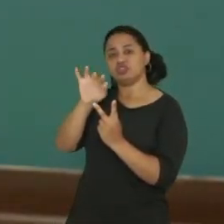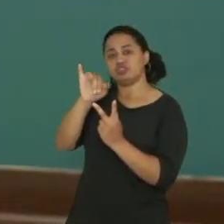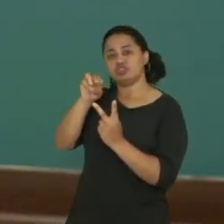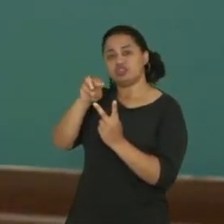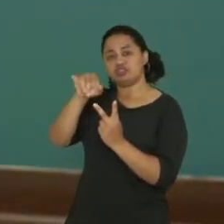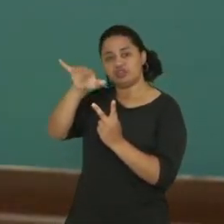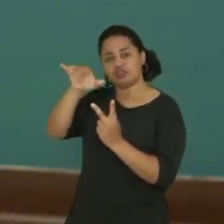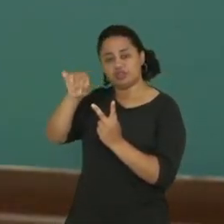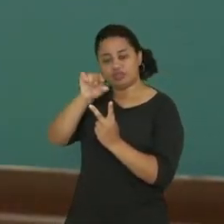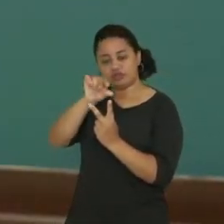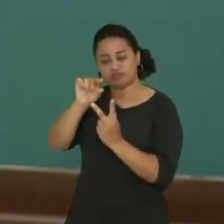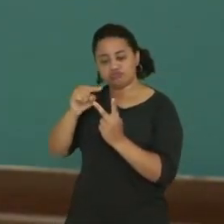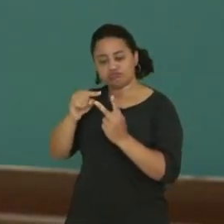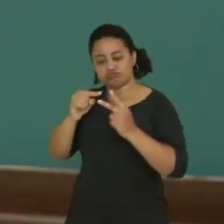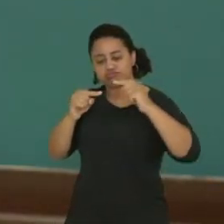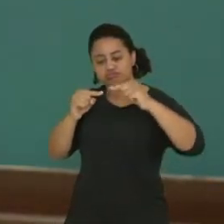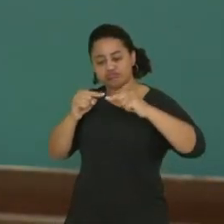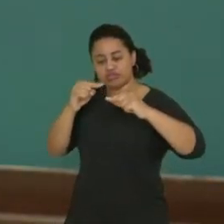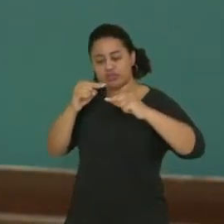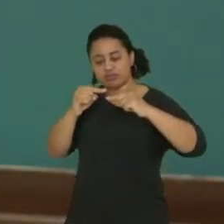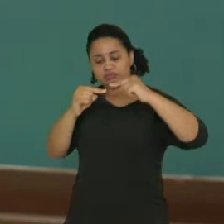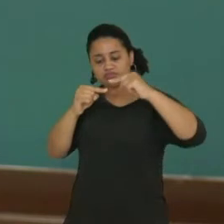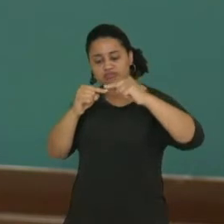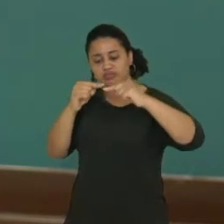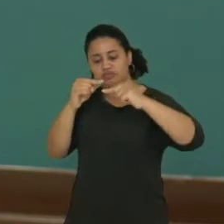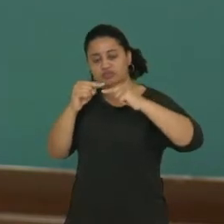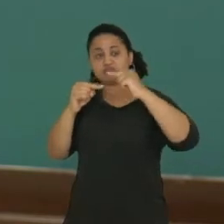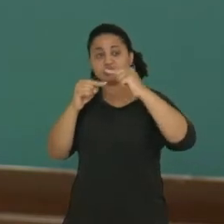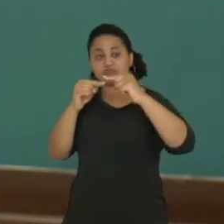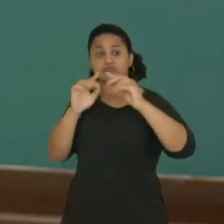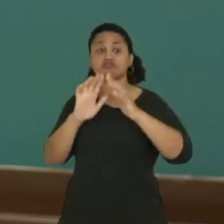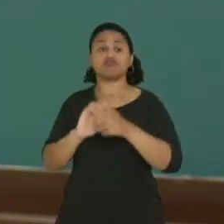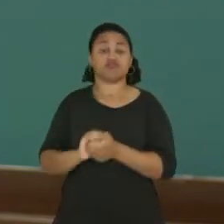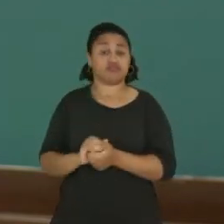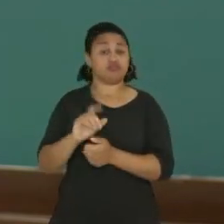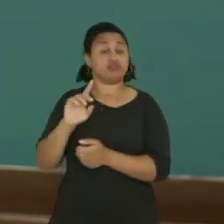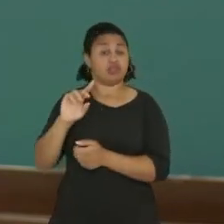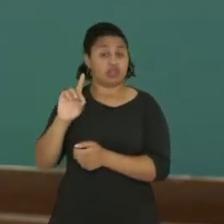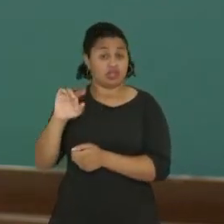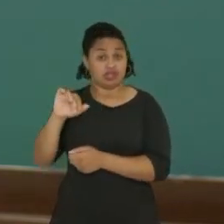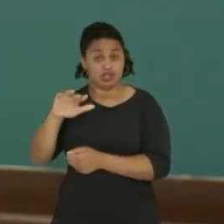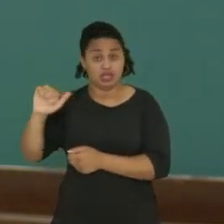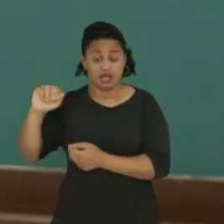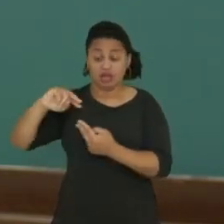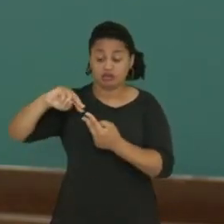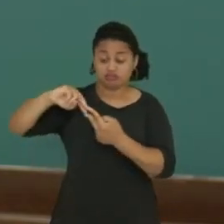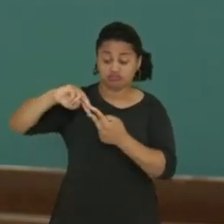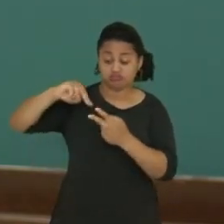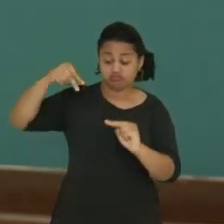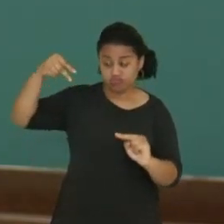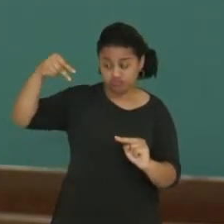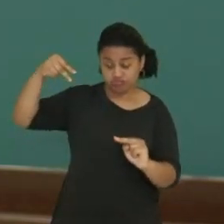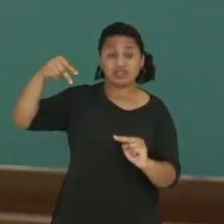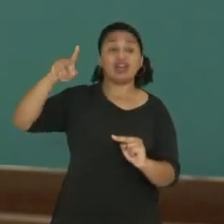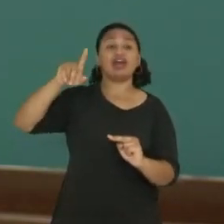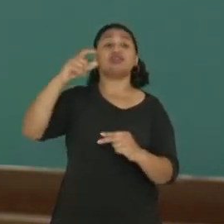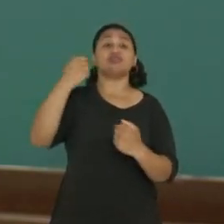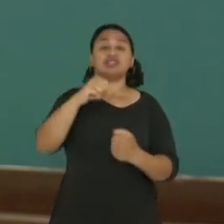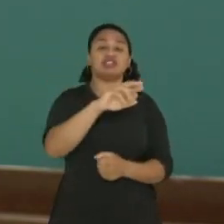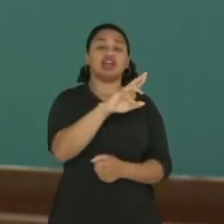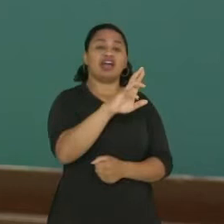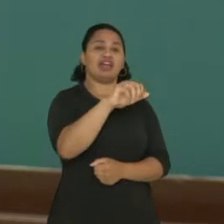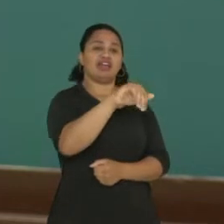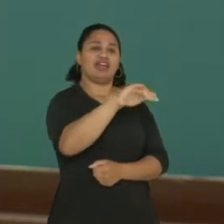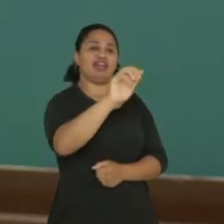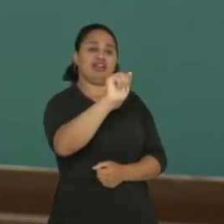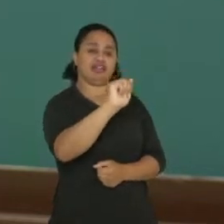que acontece? Aqui nós temos uma fita dupla e a gente precisa do RNA para gerar